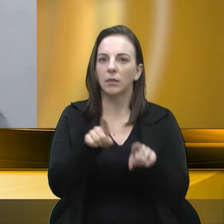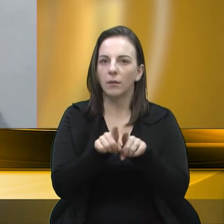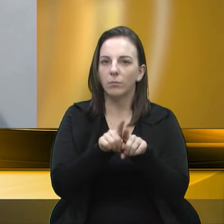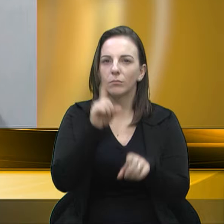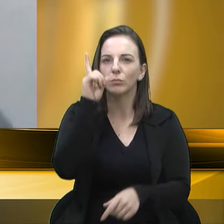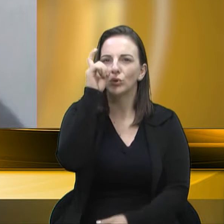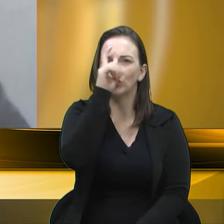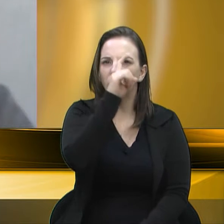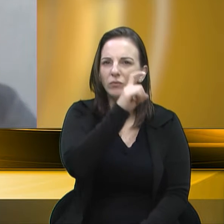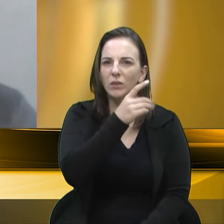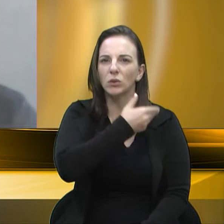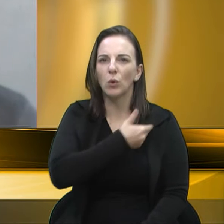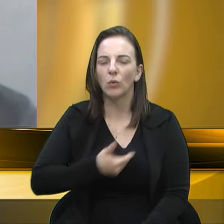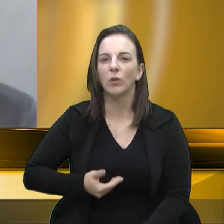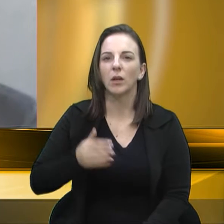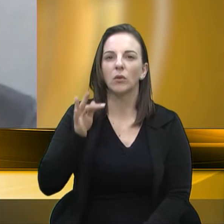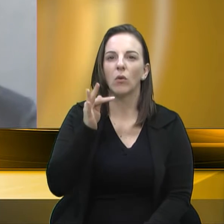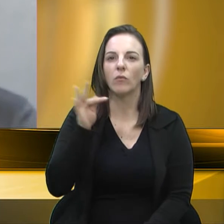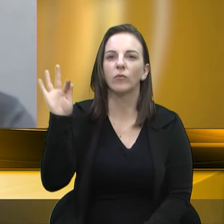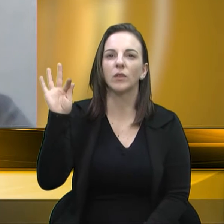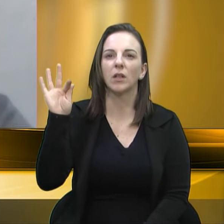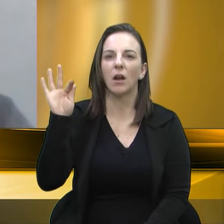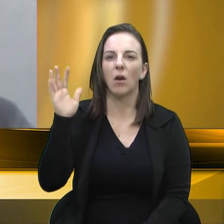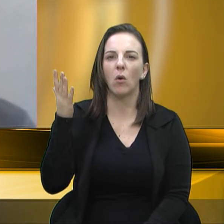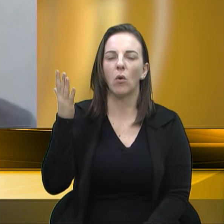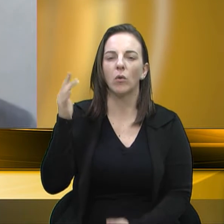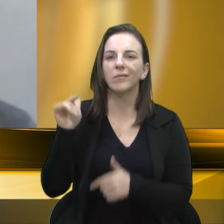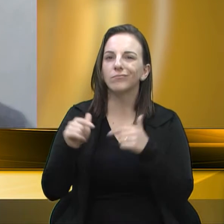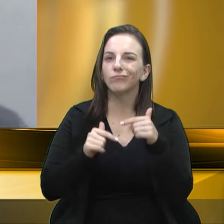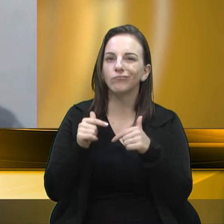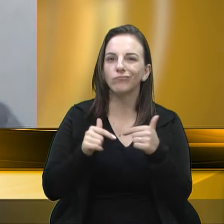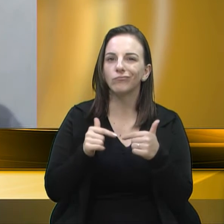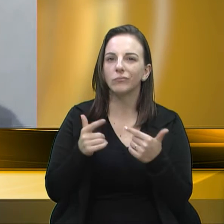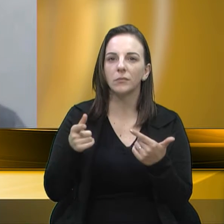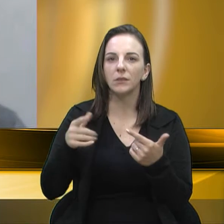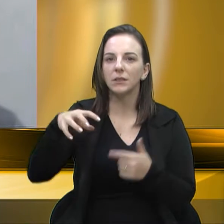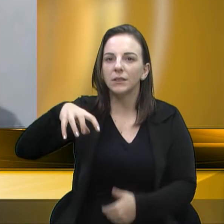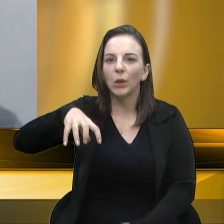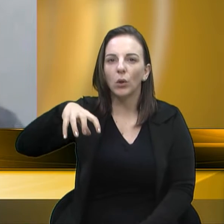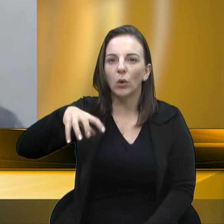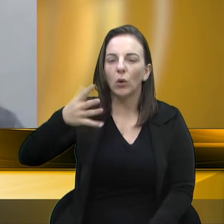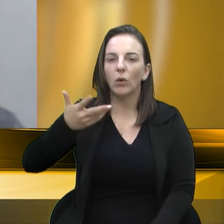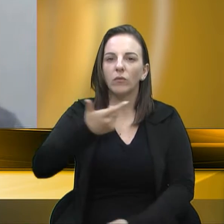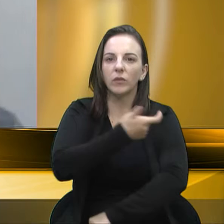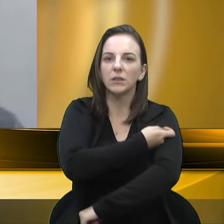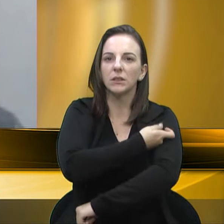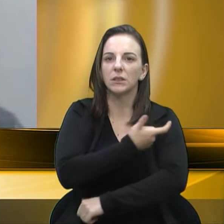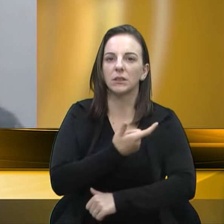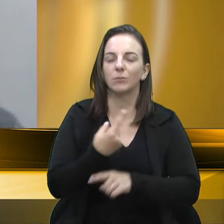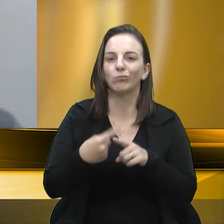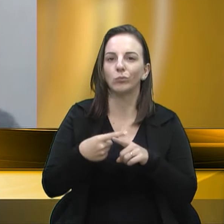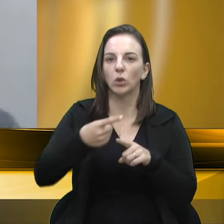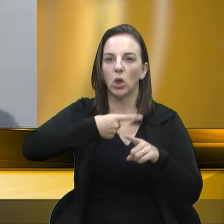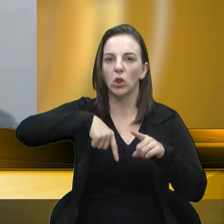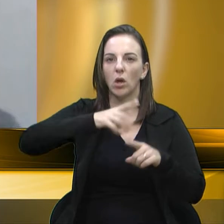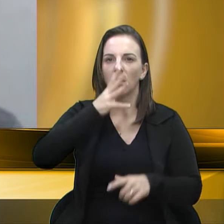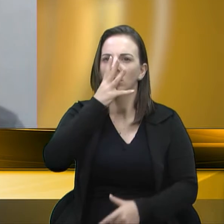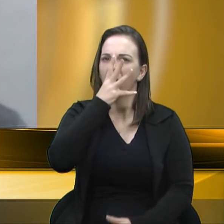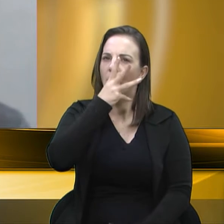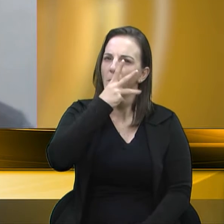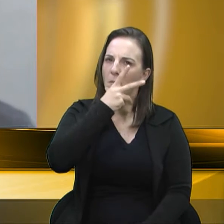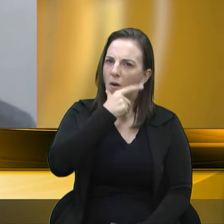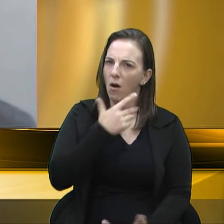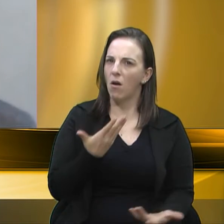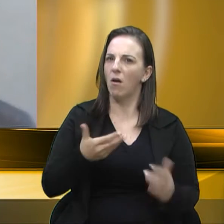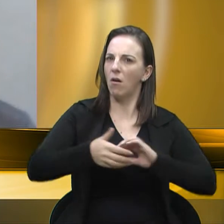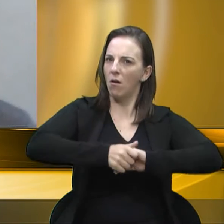trabalhado essa questão das vacinas. Até porque demoramos muito como nação para buscar convênio, para